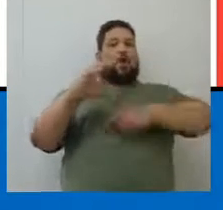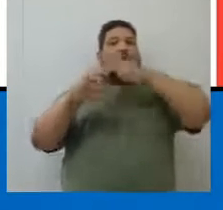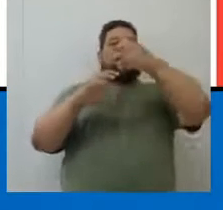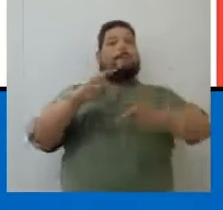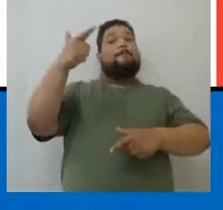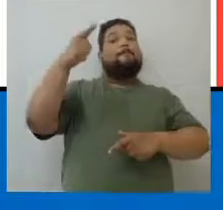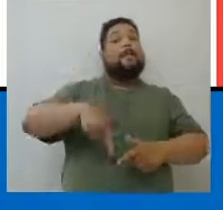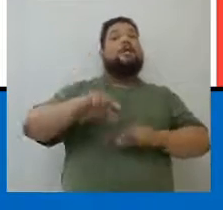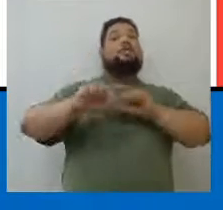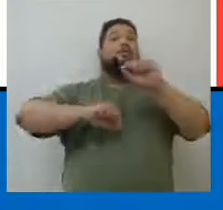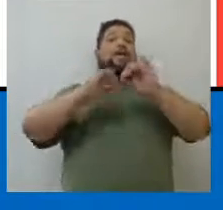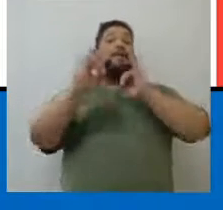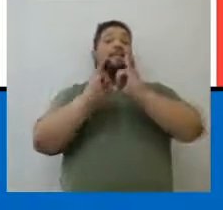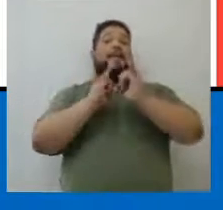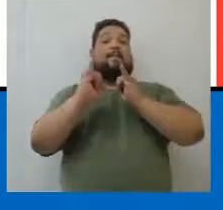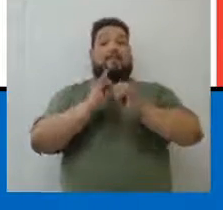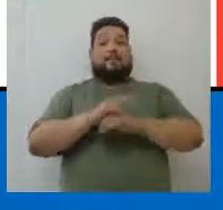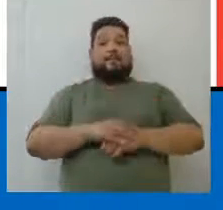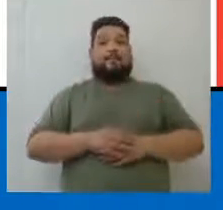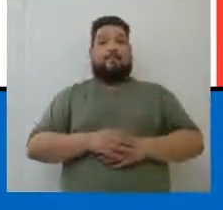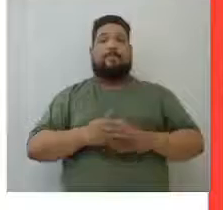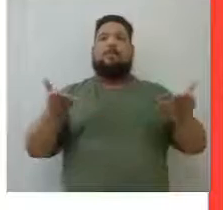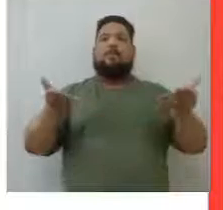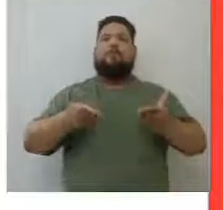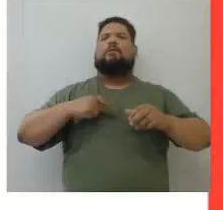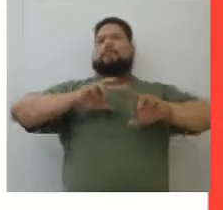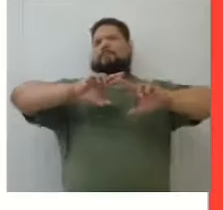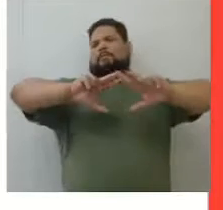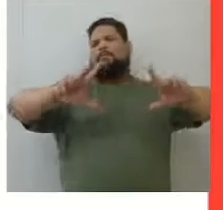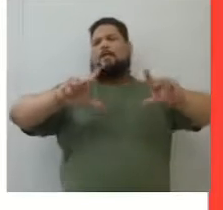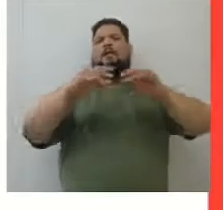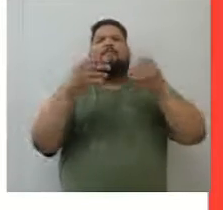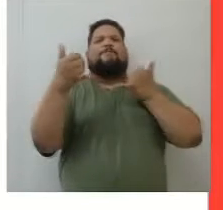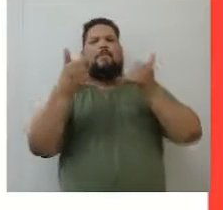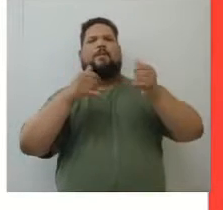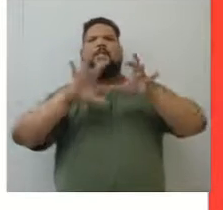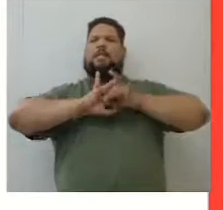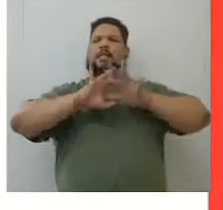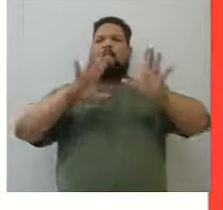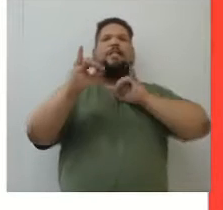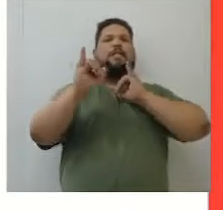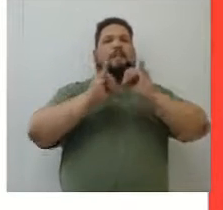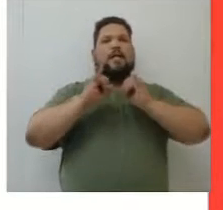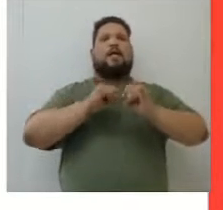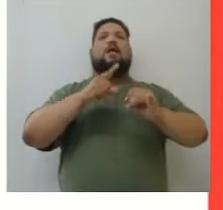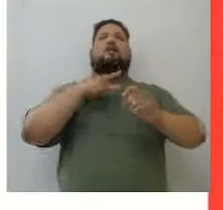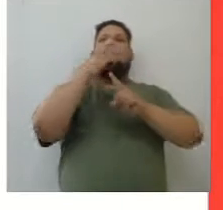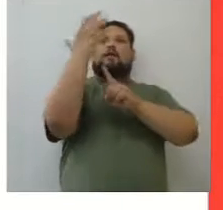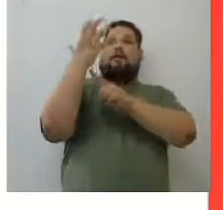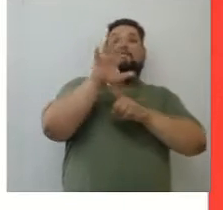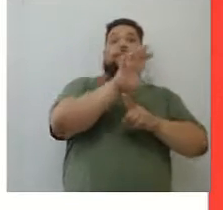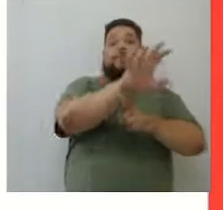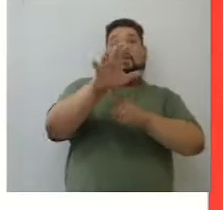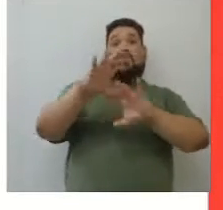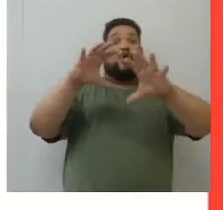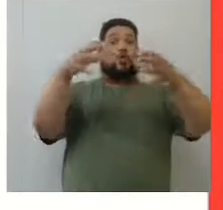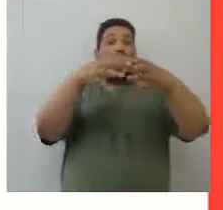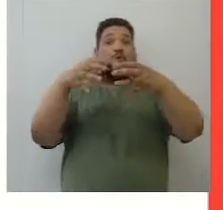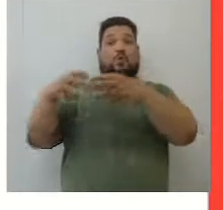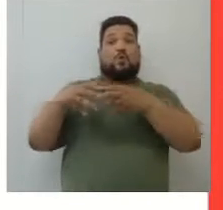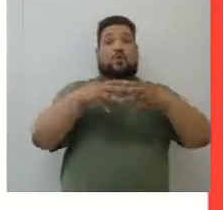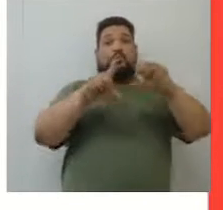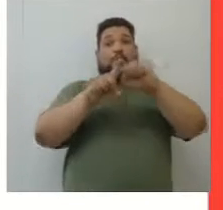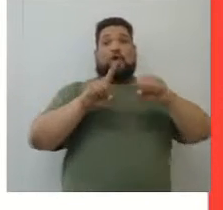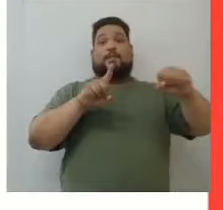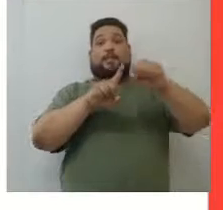é a internet, tá? Com a diversidade de informações disponíveis, passou a influenciar mais os diversos grupos sociais. Então